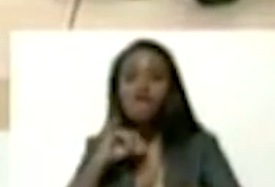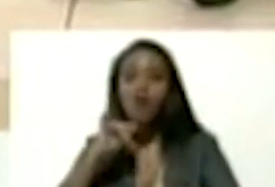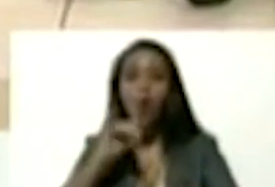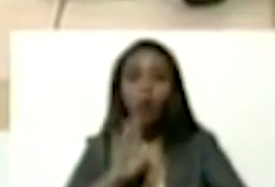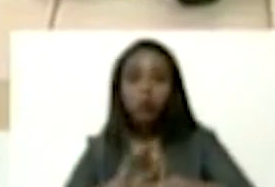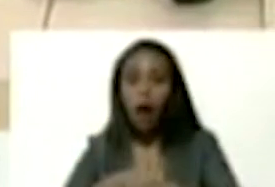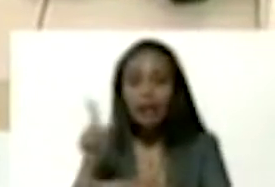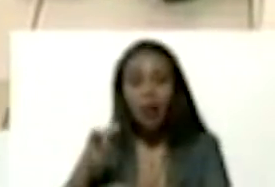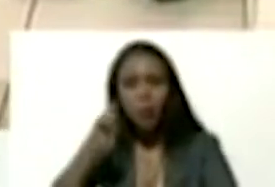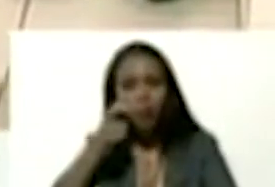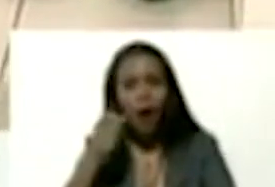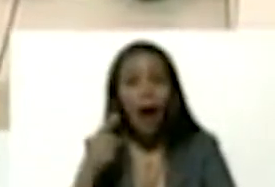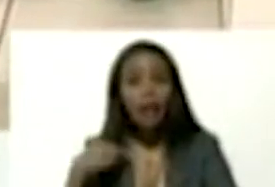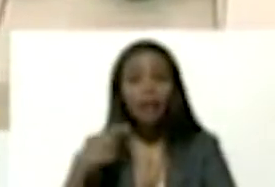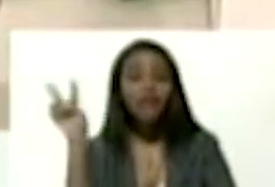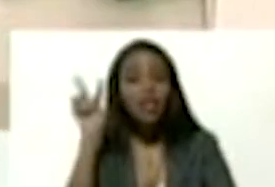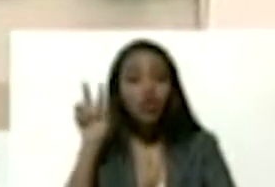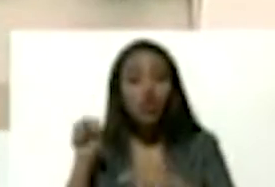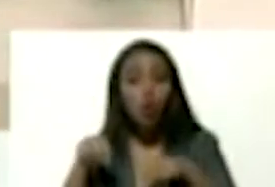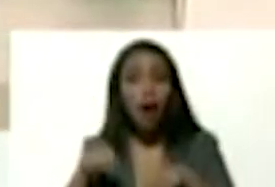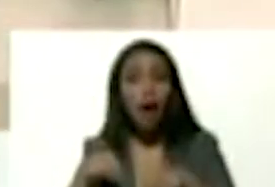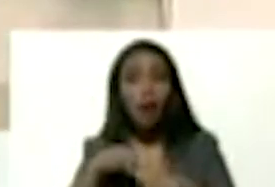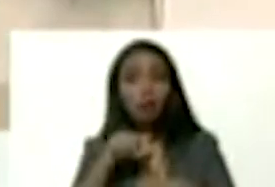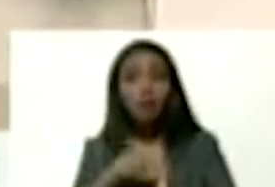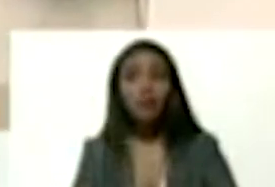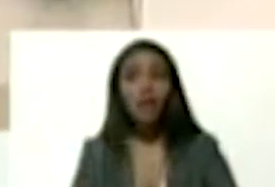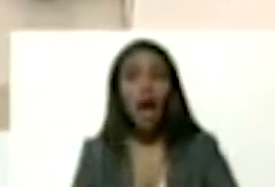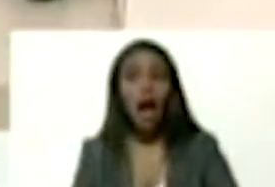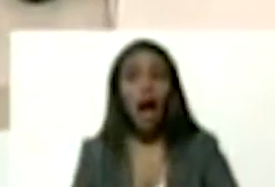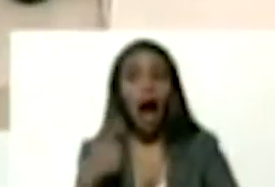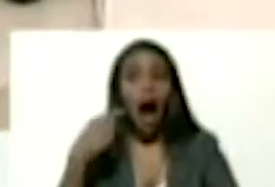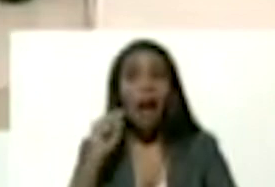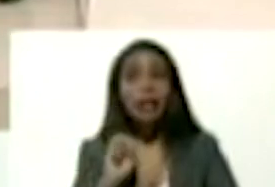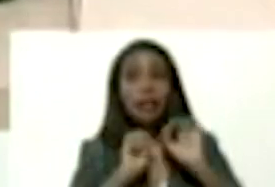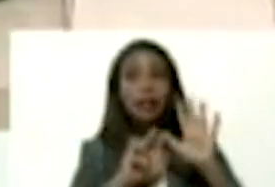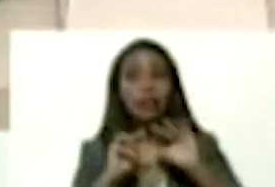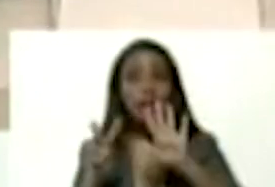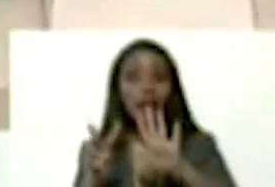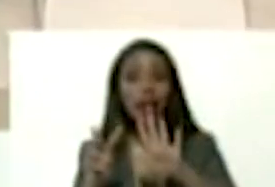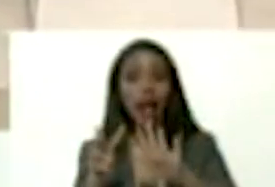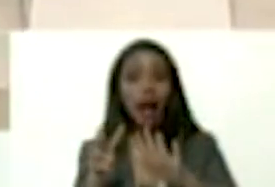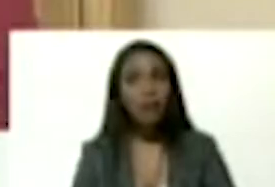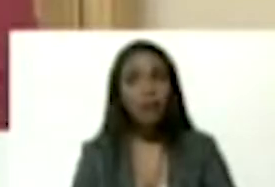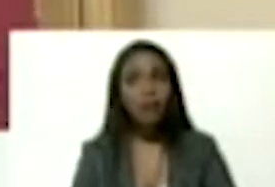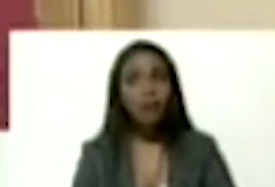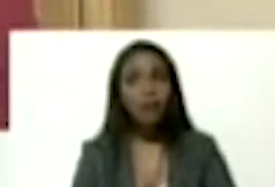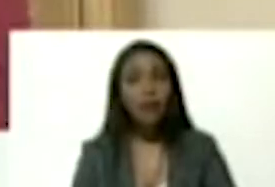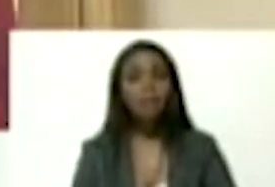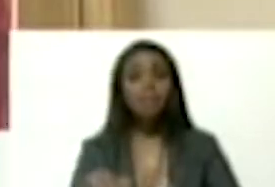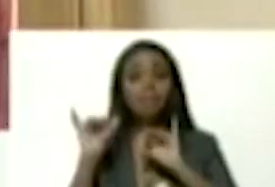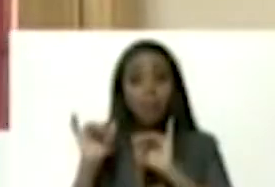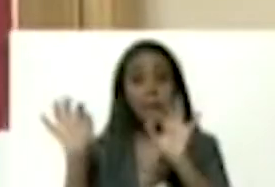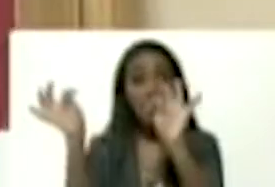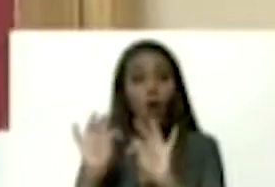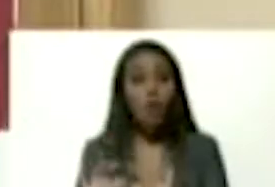o procurador-geral americano billboard afirmou que o objetivo era levar cocaína para os estados unidos barcos ou uma dura e